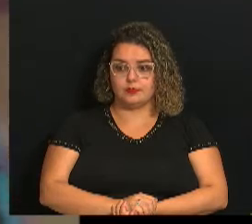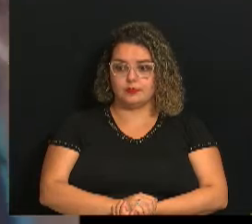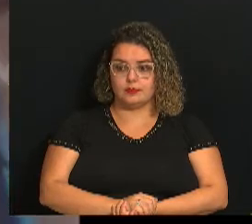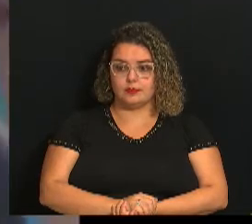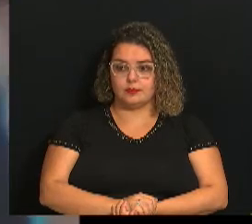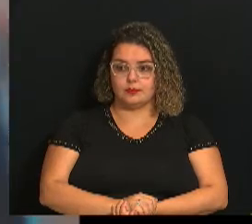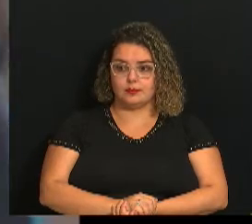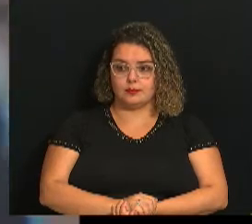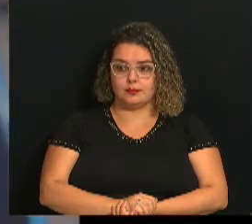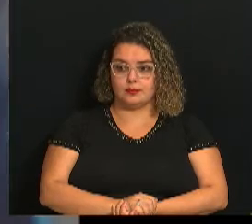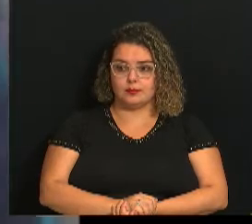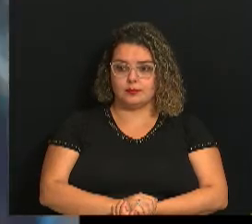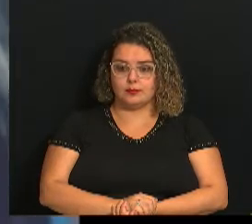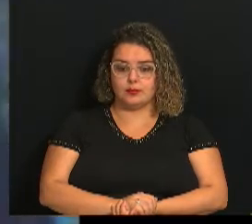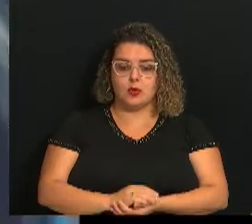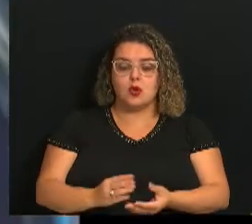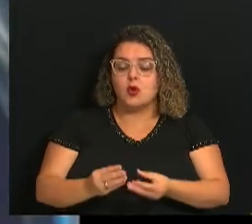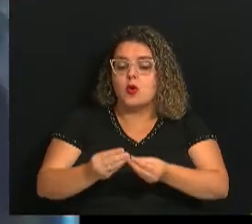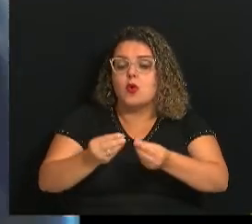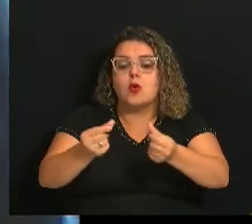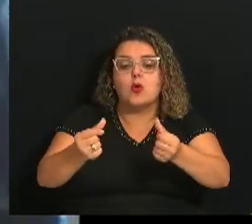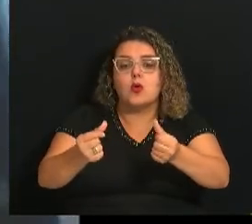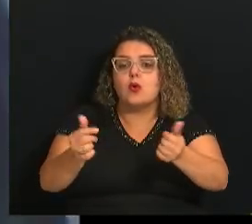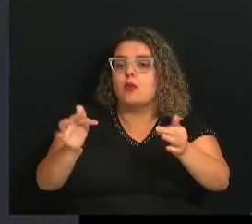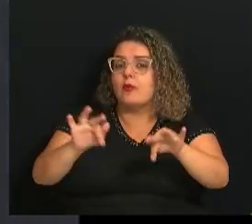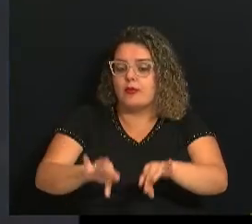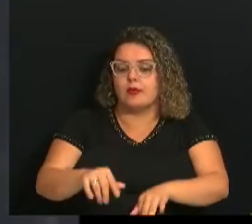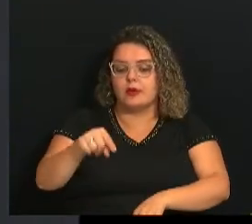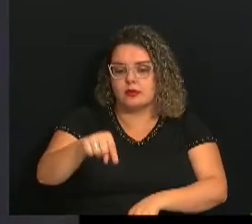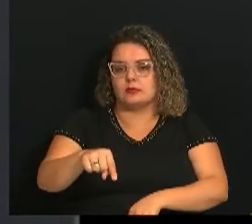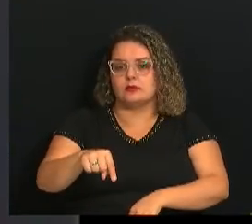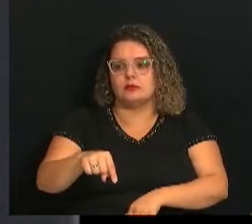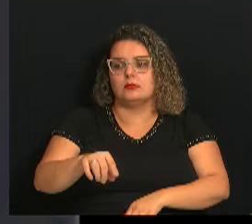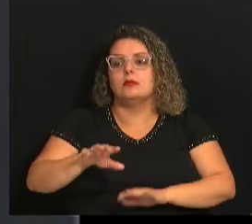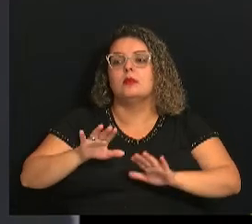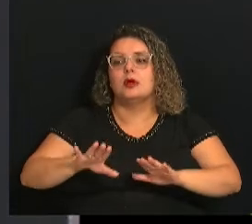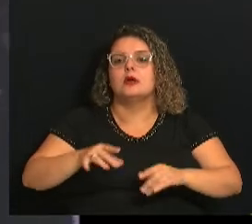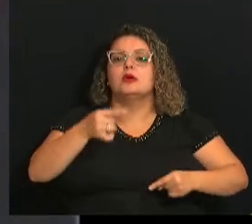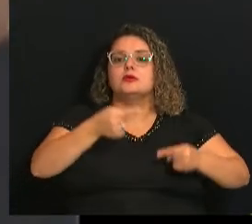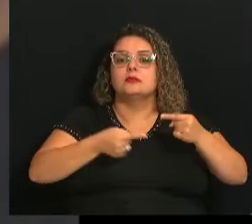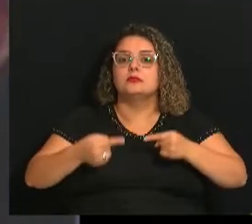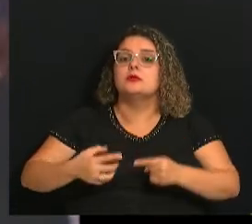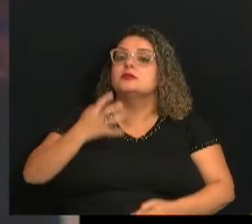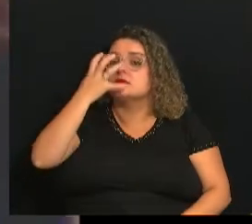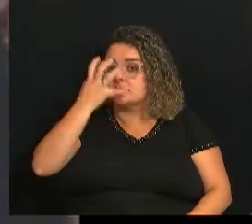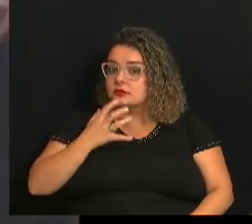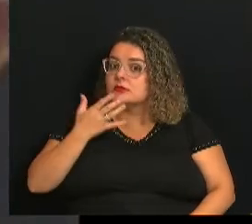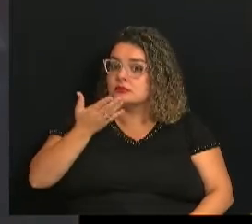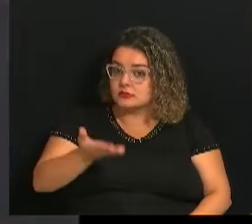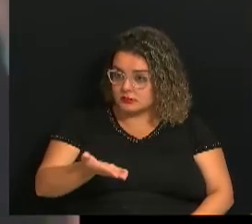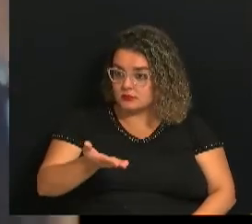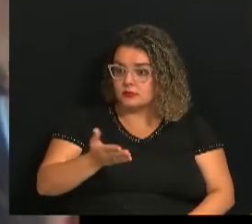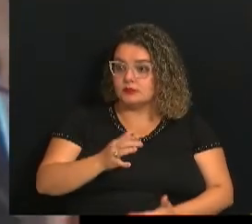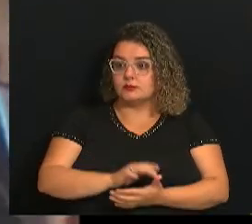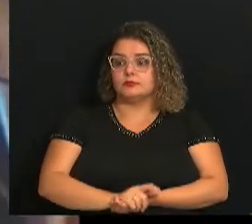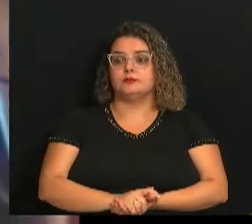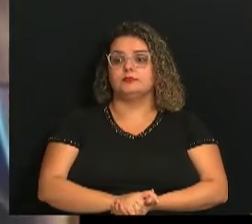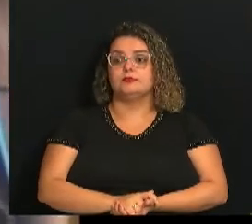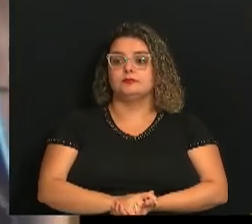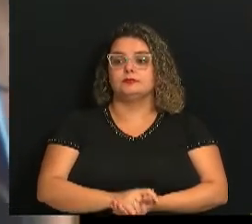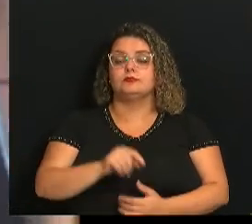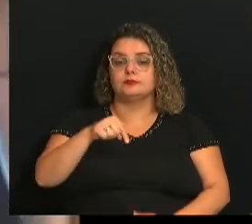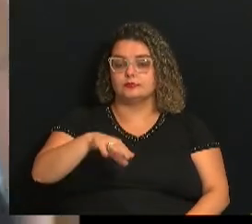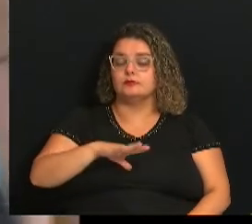a deteriorização e o fim do bem. Mas é o debate sério que se faz a partir disso. Em